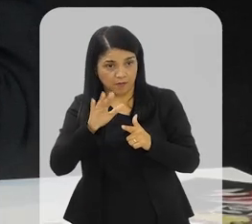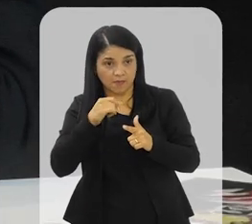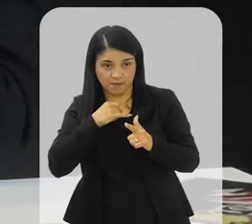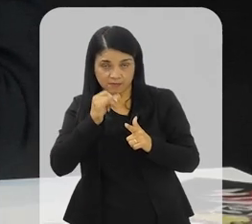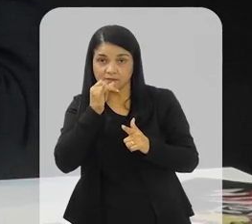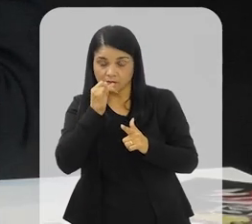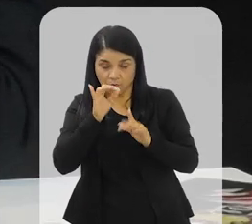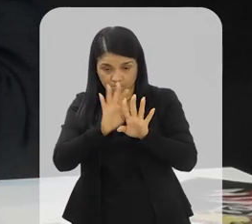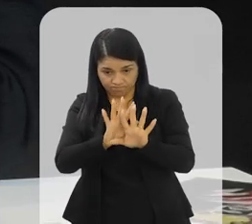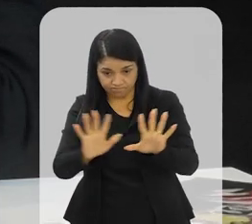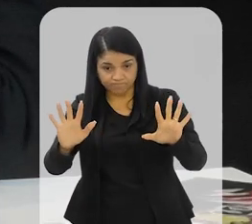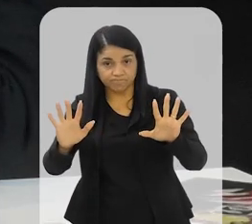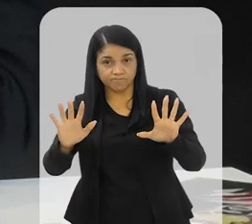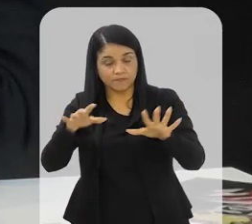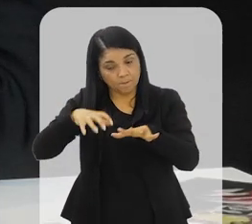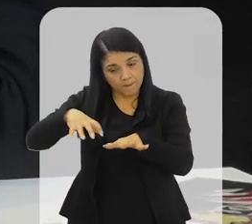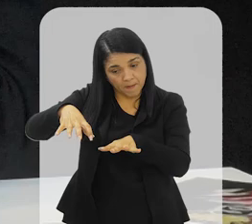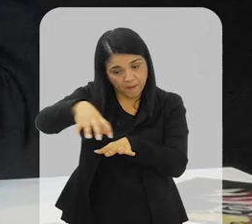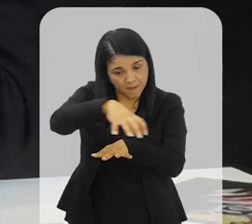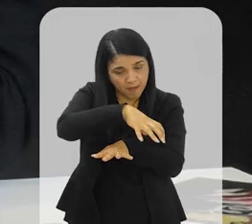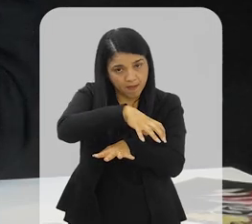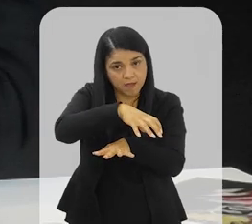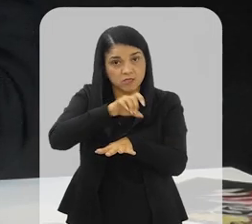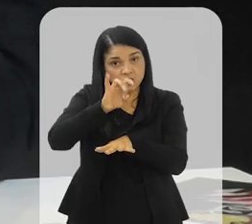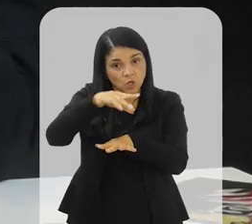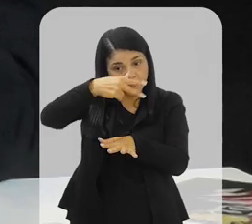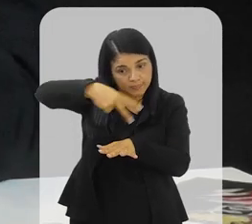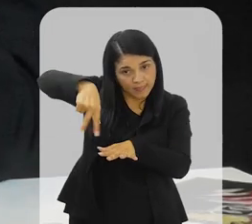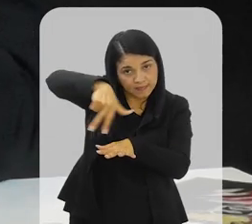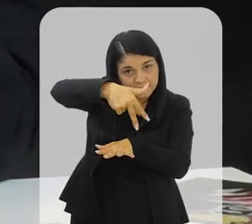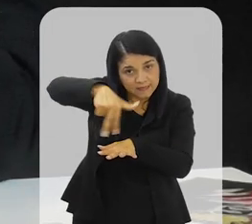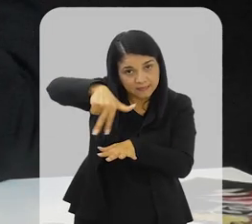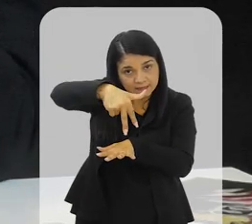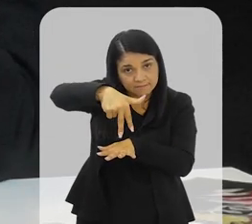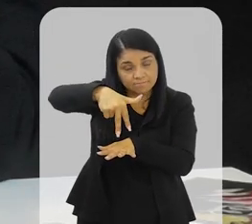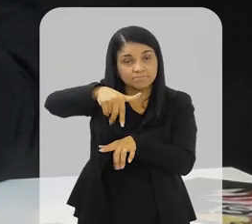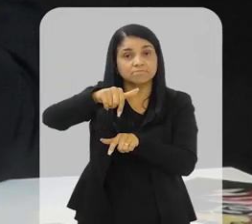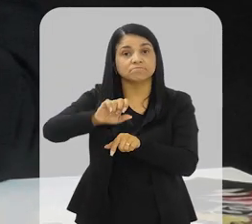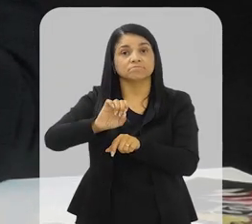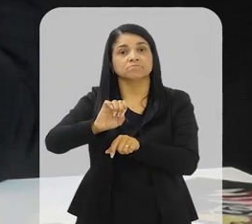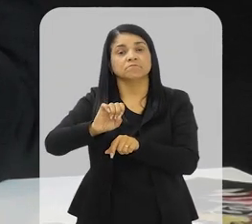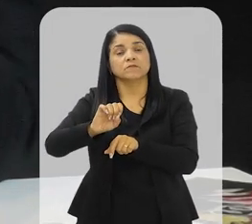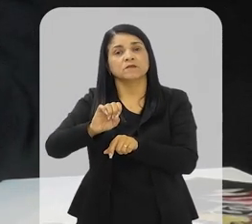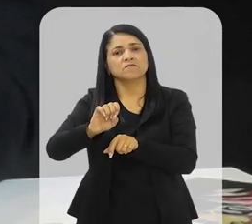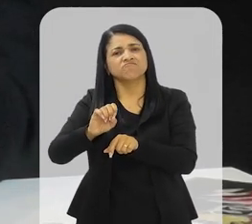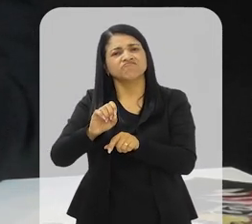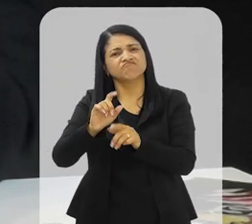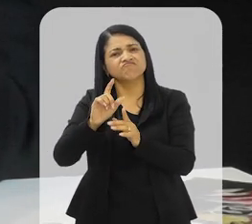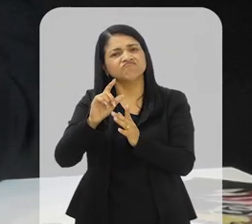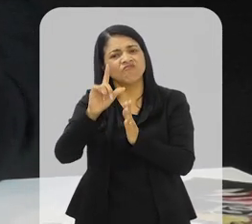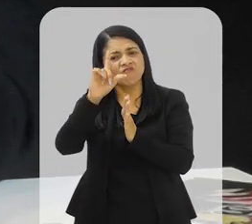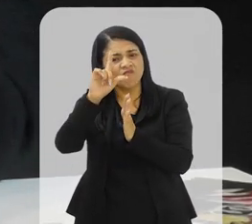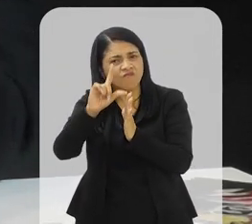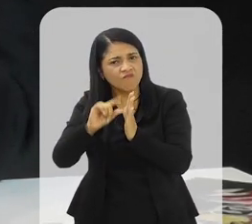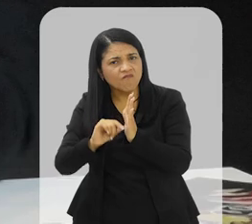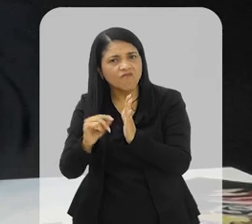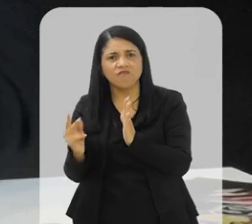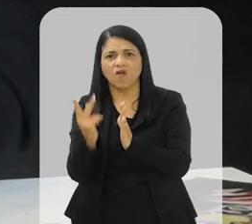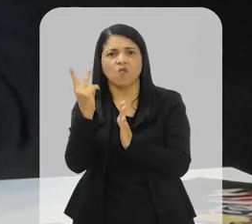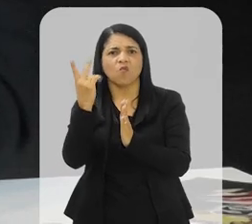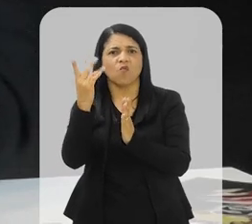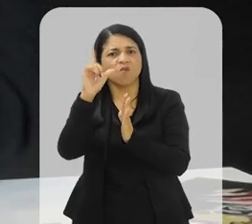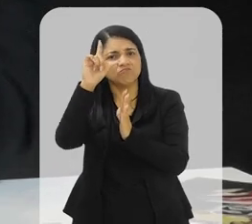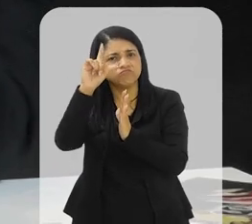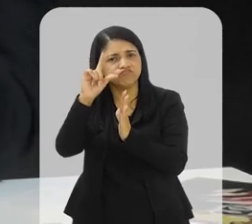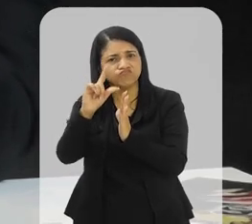botões existe também uma outra questão com relação a isso tirando os grandes as grandes alegorias mantendo só a dança Eu acho